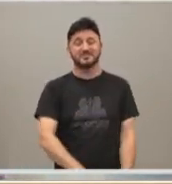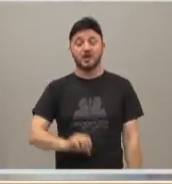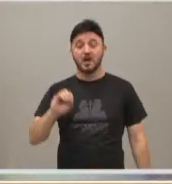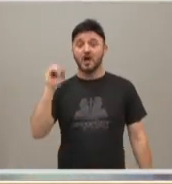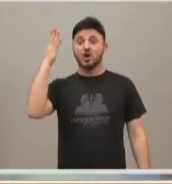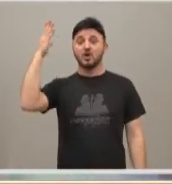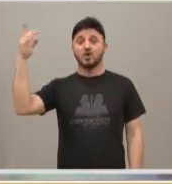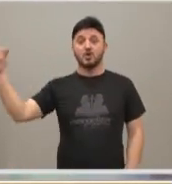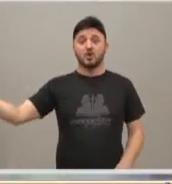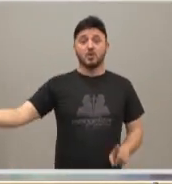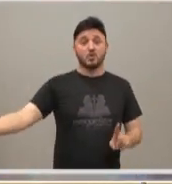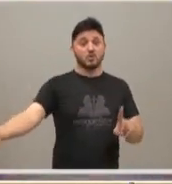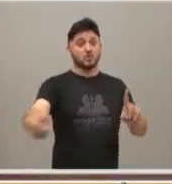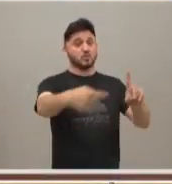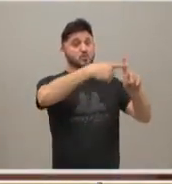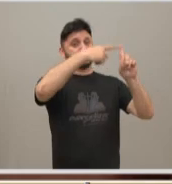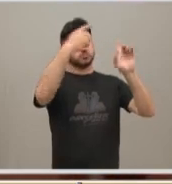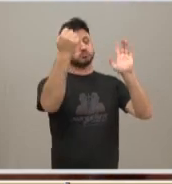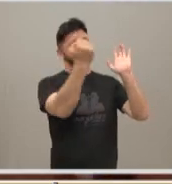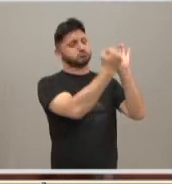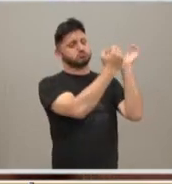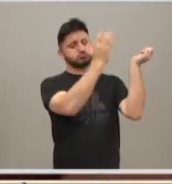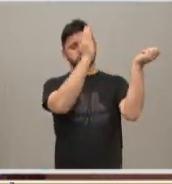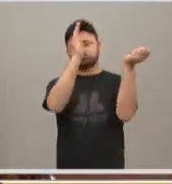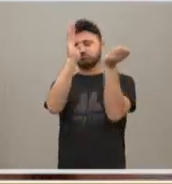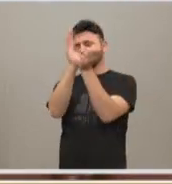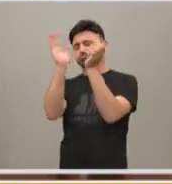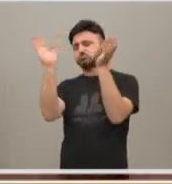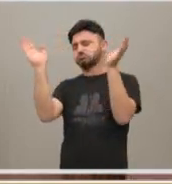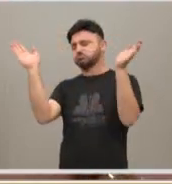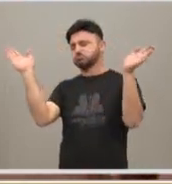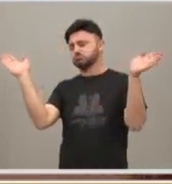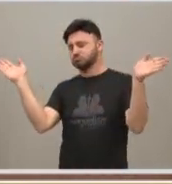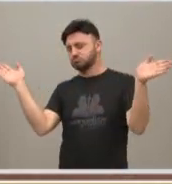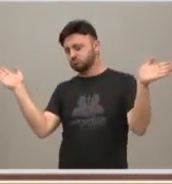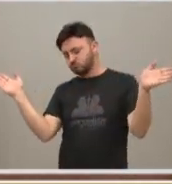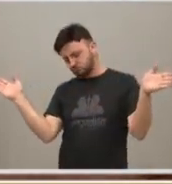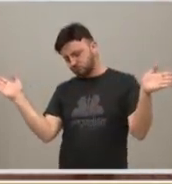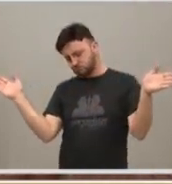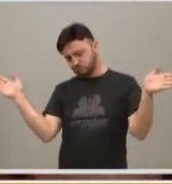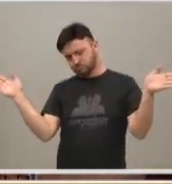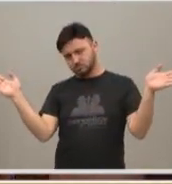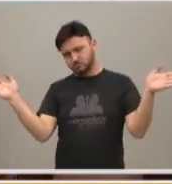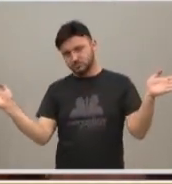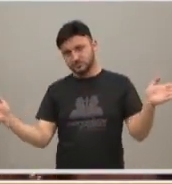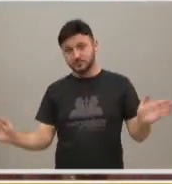privilegiados e mataram a Jesus de Nazaré.